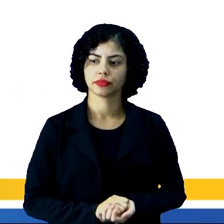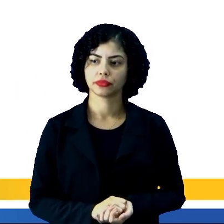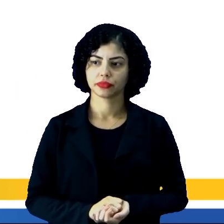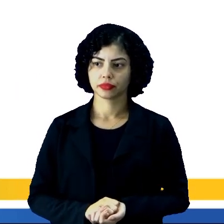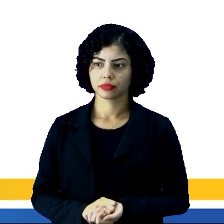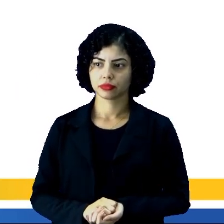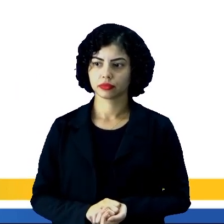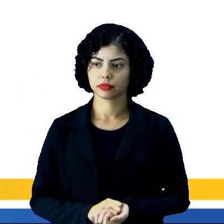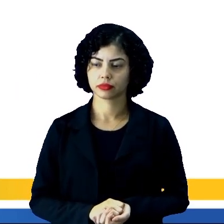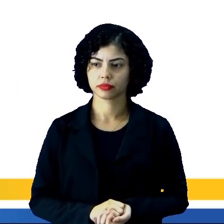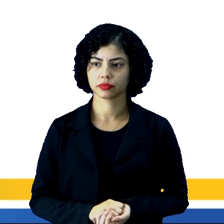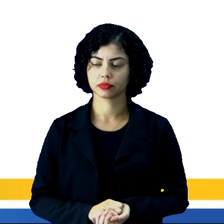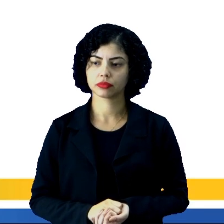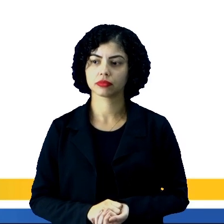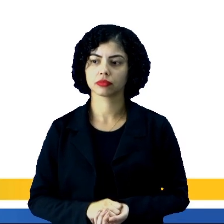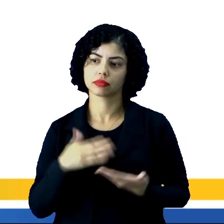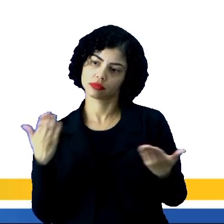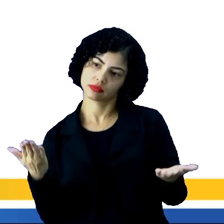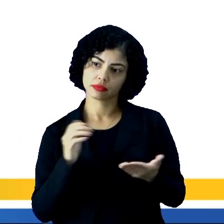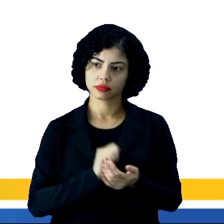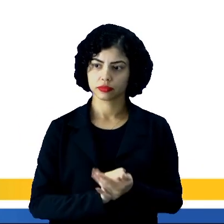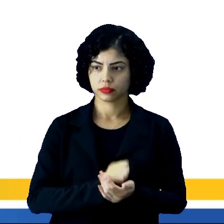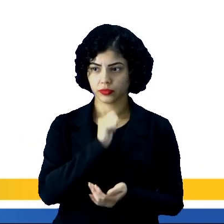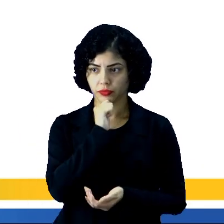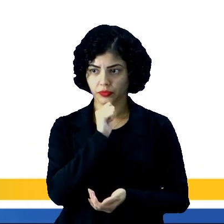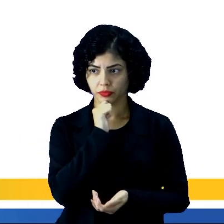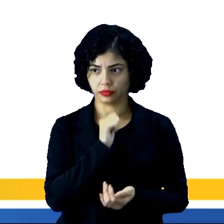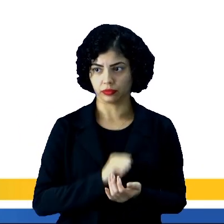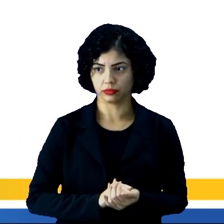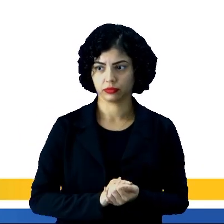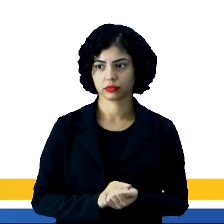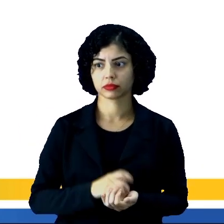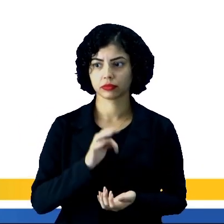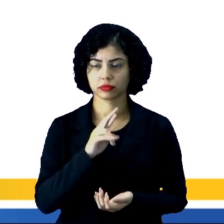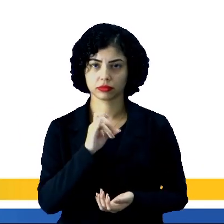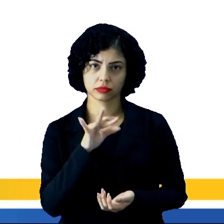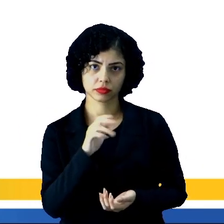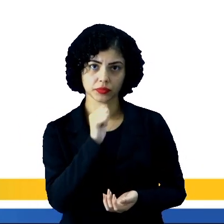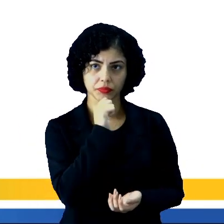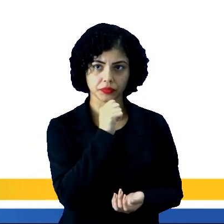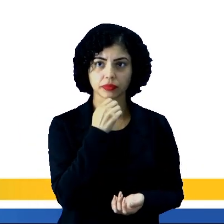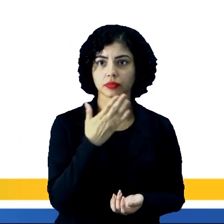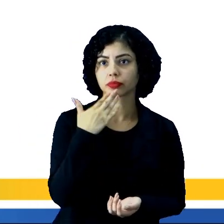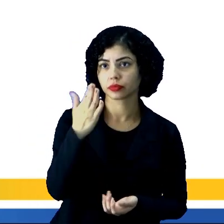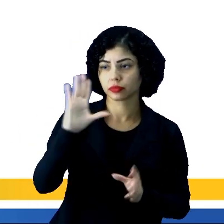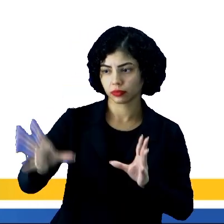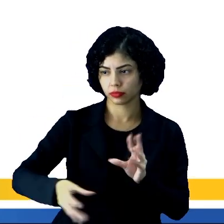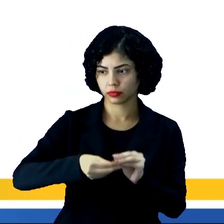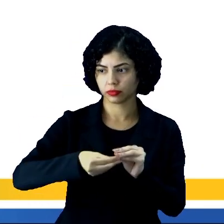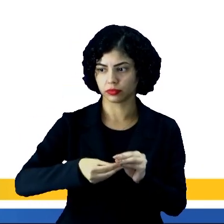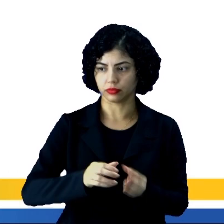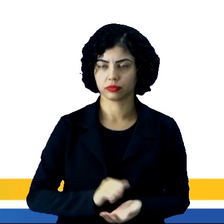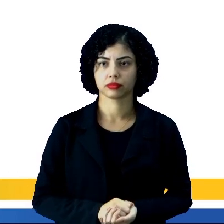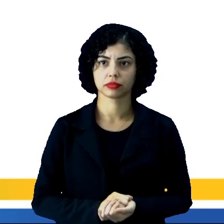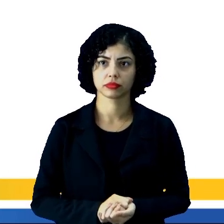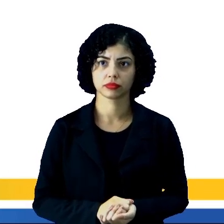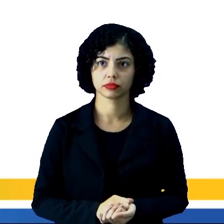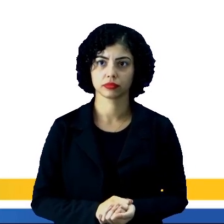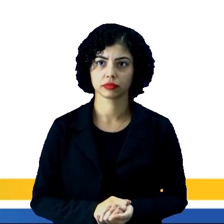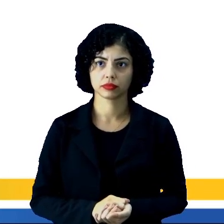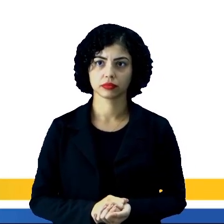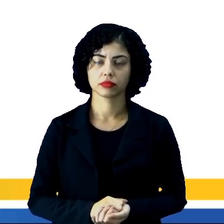E esse objeto direto né ou seja os verbos transitivos galera são os que pedem complemento não é